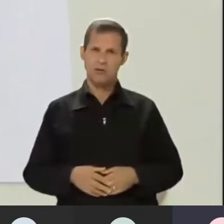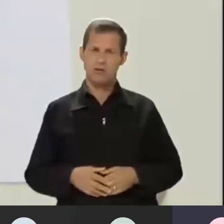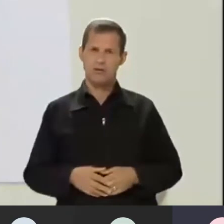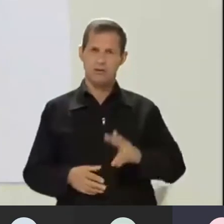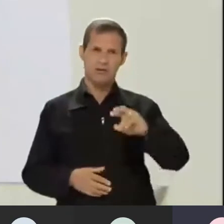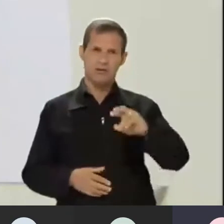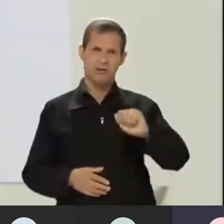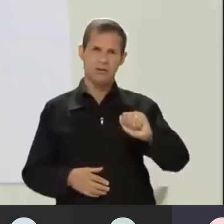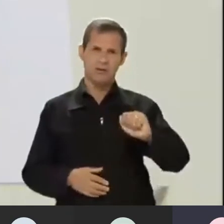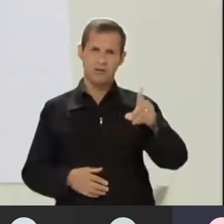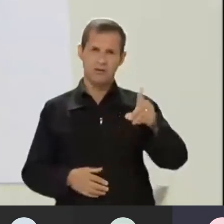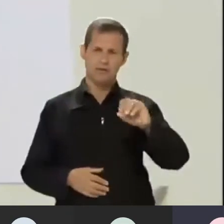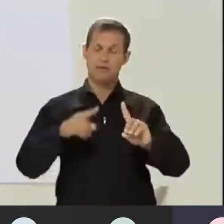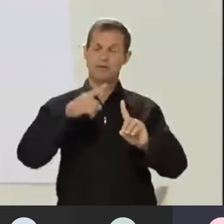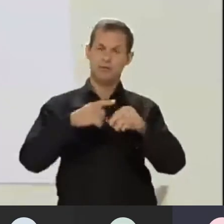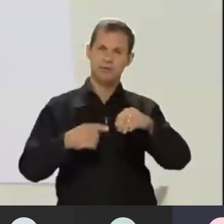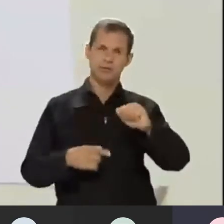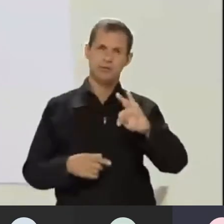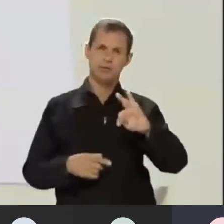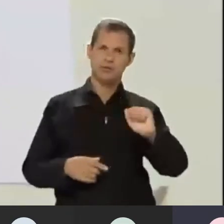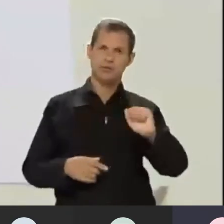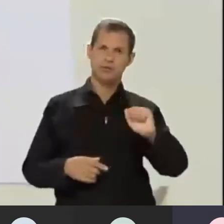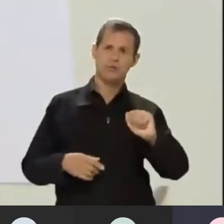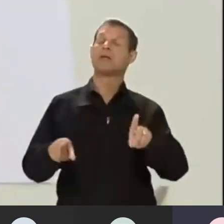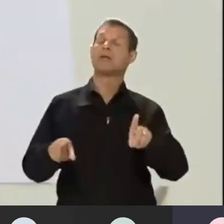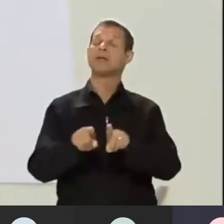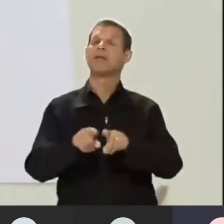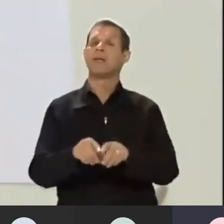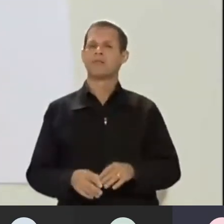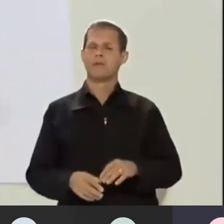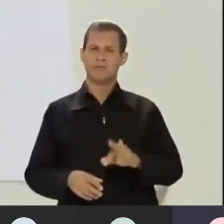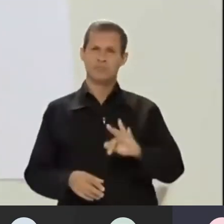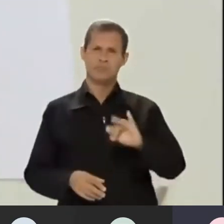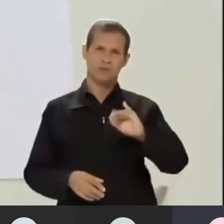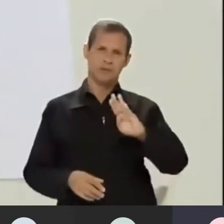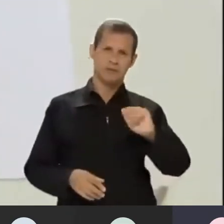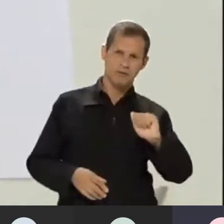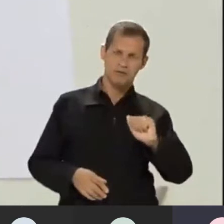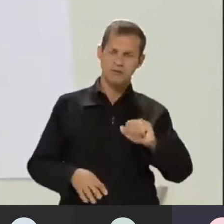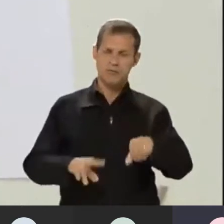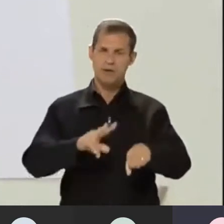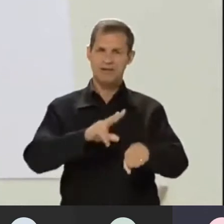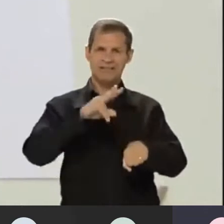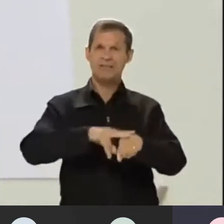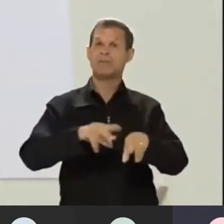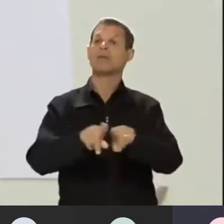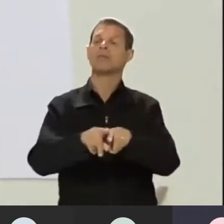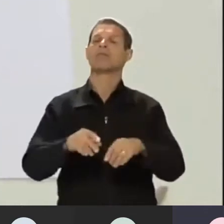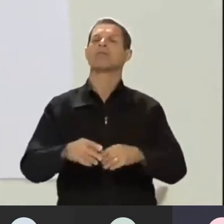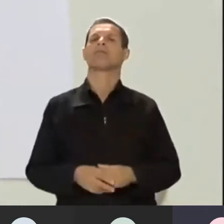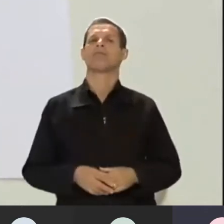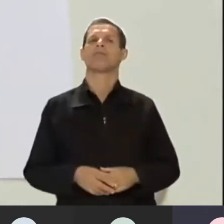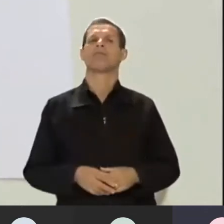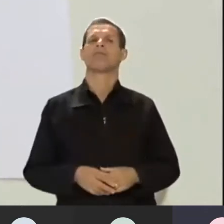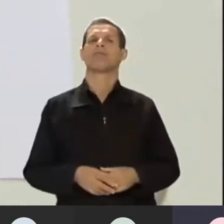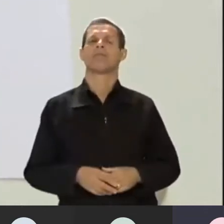parte que pode ser de vazio ou então de algum tipo de manta, tá? De algum tipo de fibra, por exemplo, fibra de vidro, e